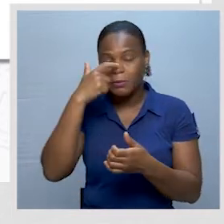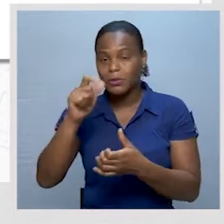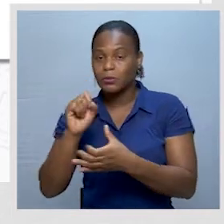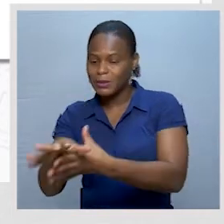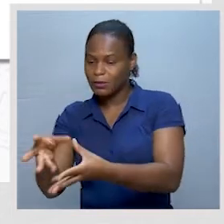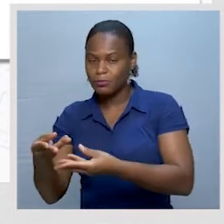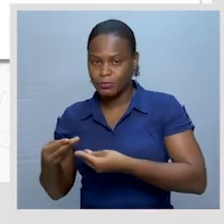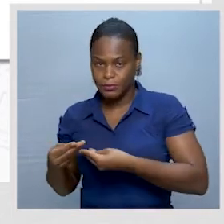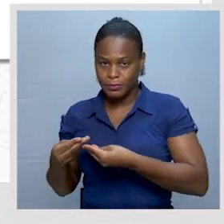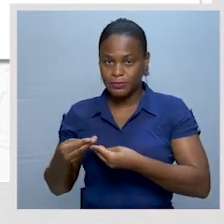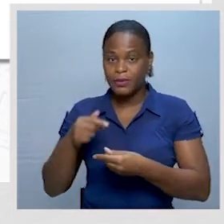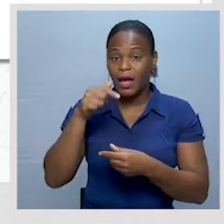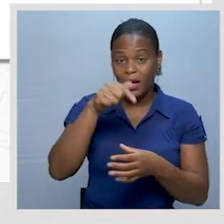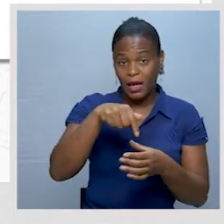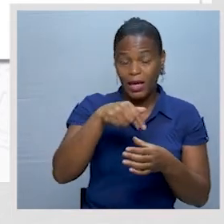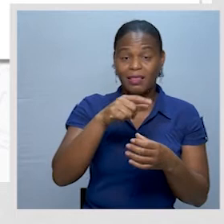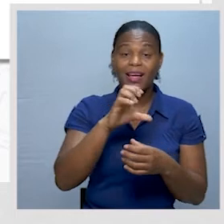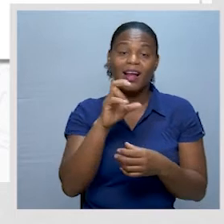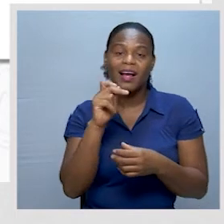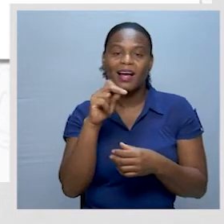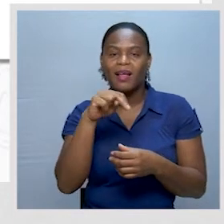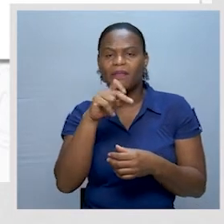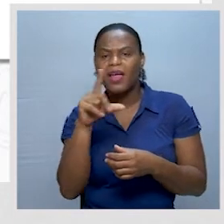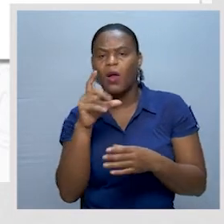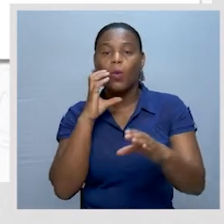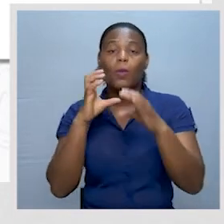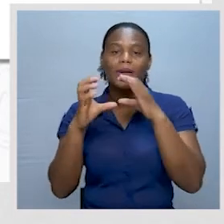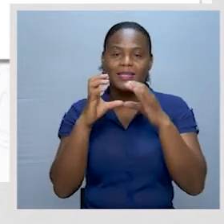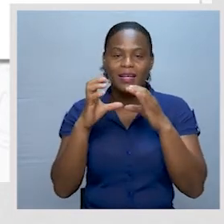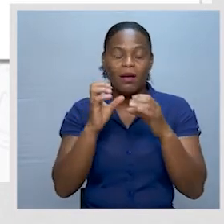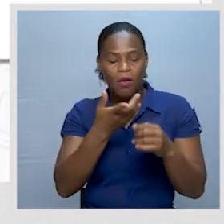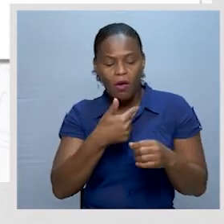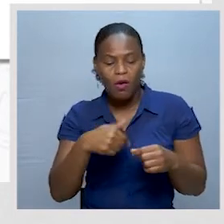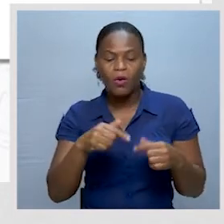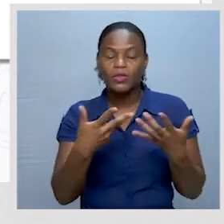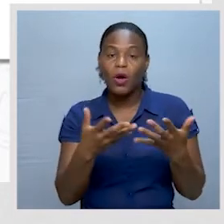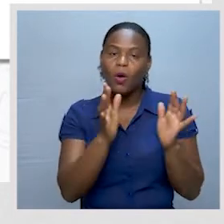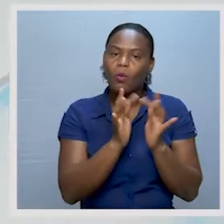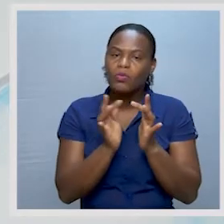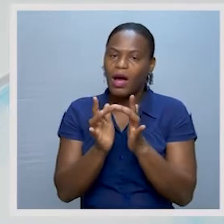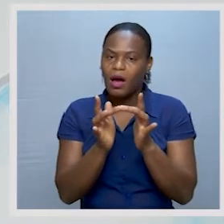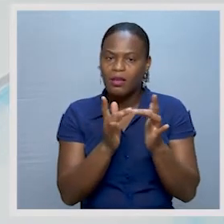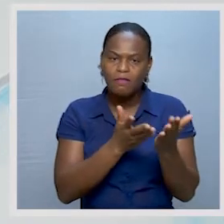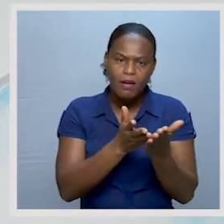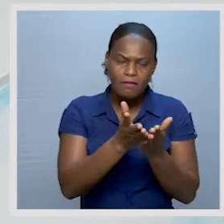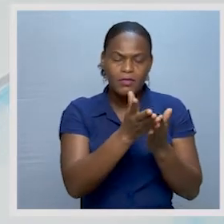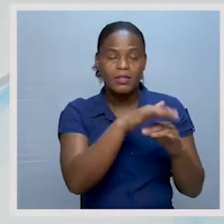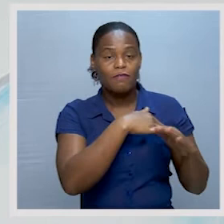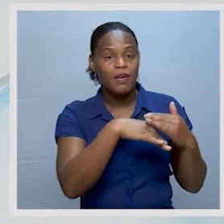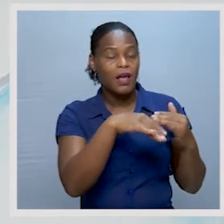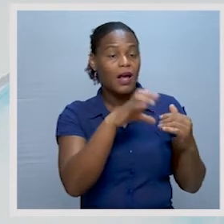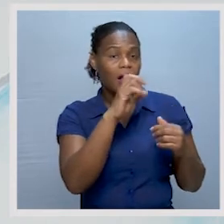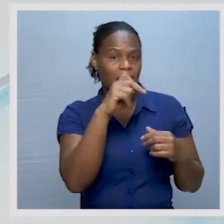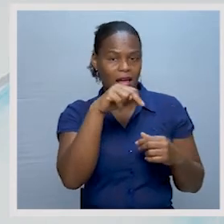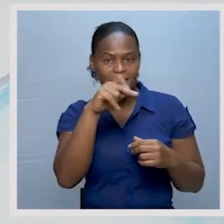da mensagem. Aqui reside no canal da comunicação. Vamos tentar estabelecer o contacto entre